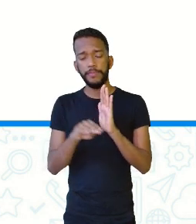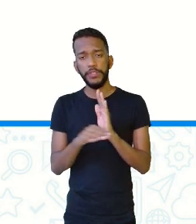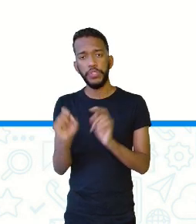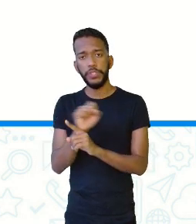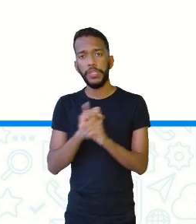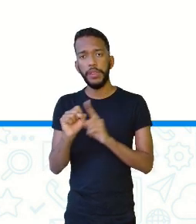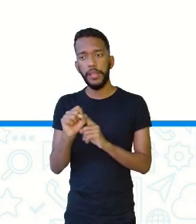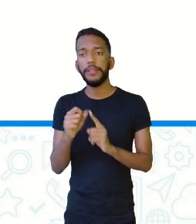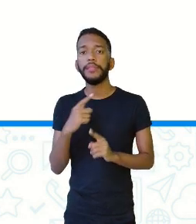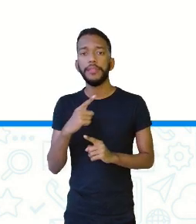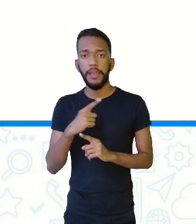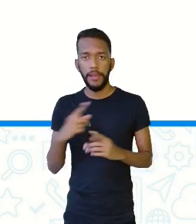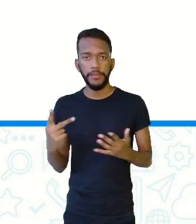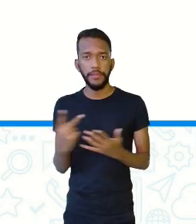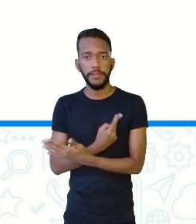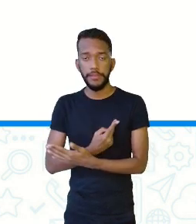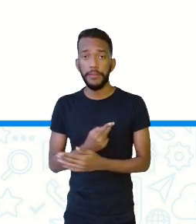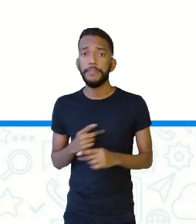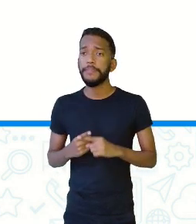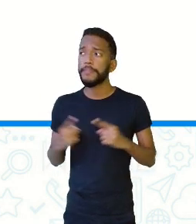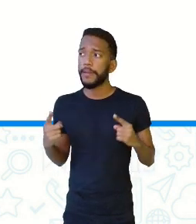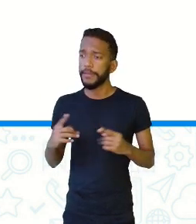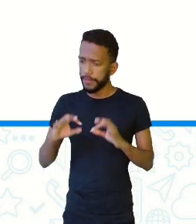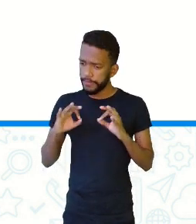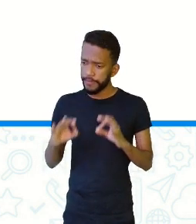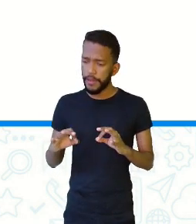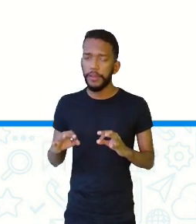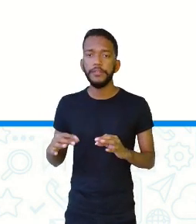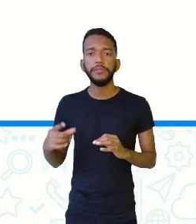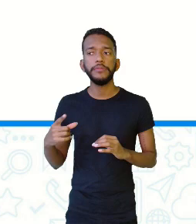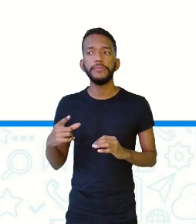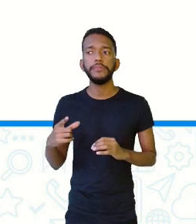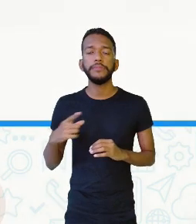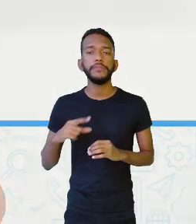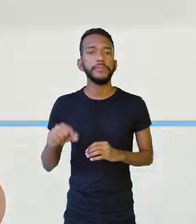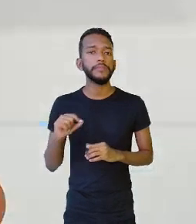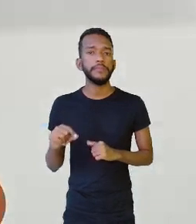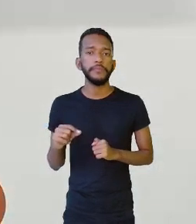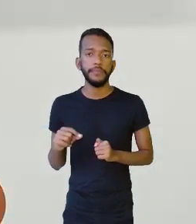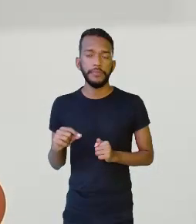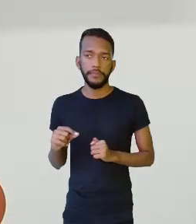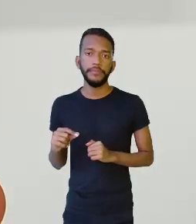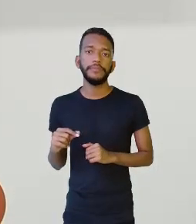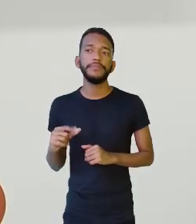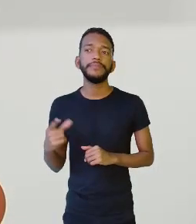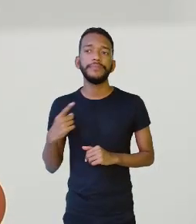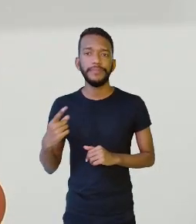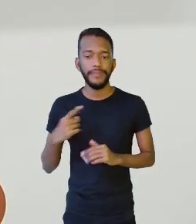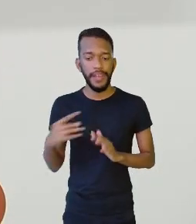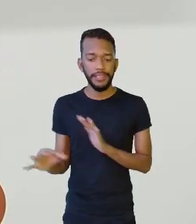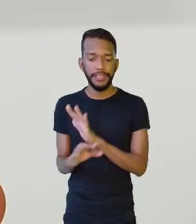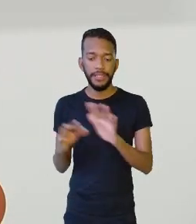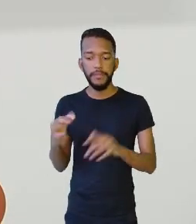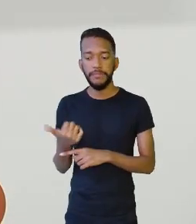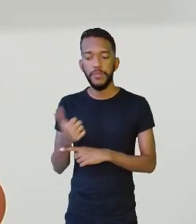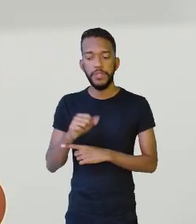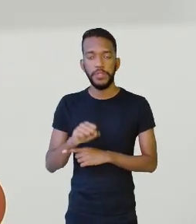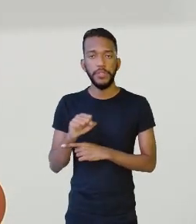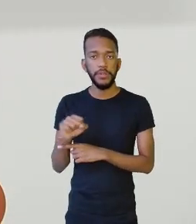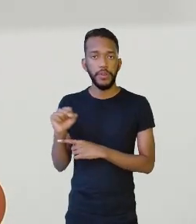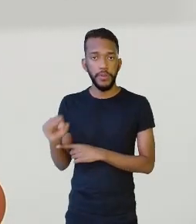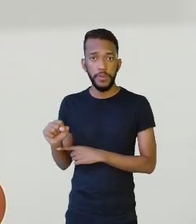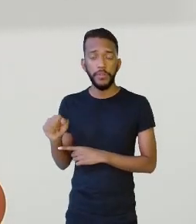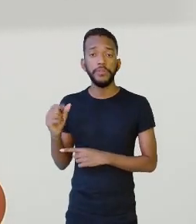tivesse acontecido. Mas, de fato, a gente sabe que, apesar de ter sido assinado em 1888, alguns